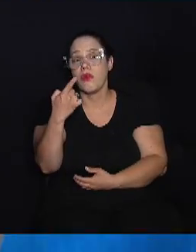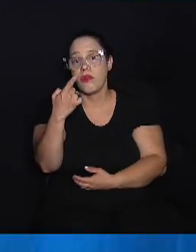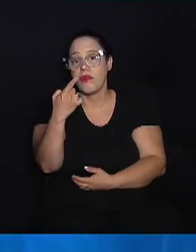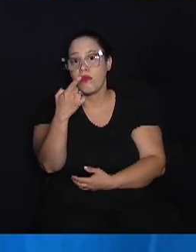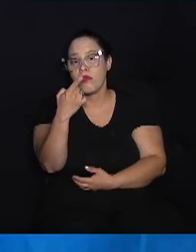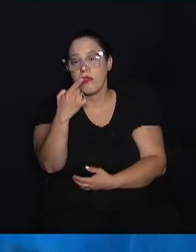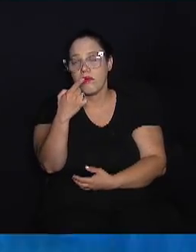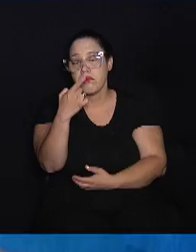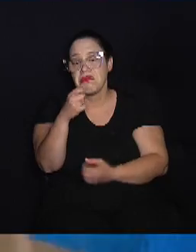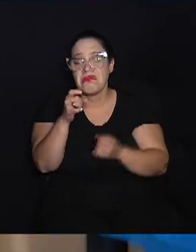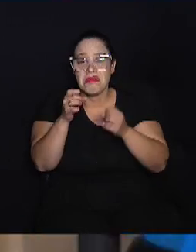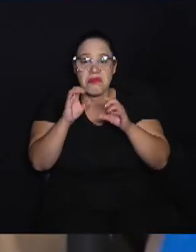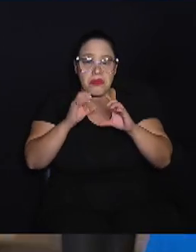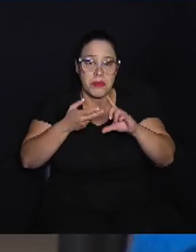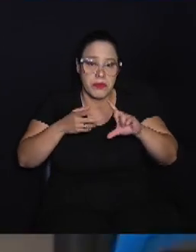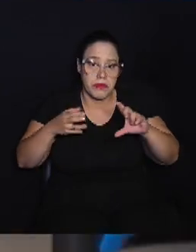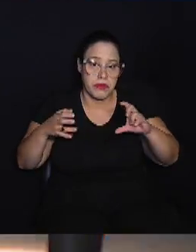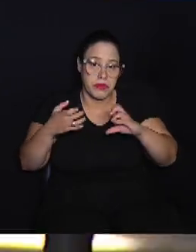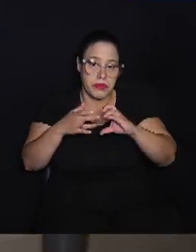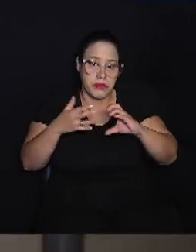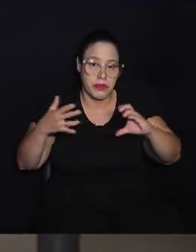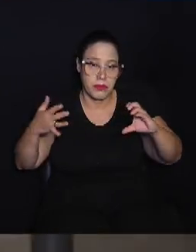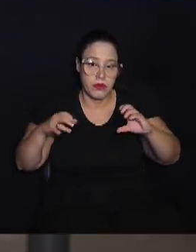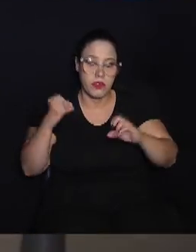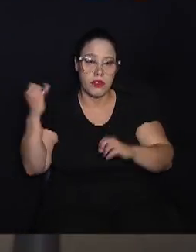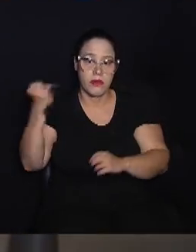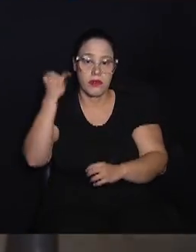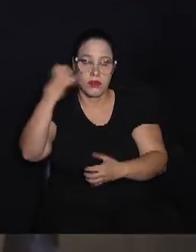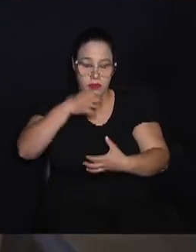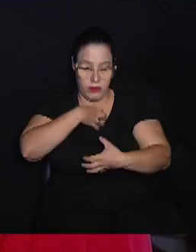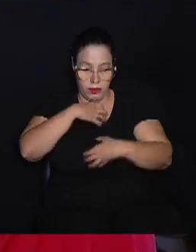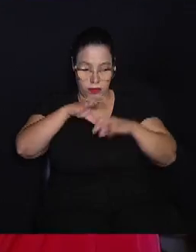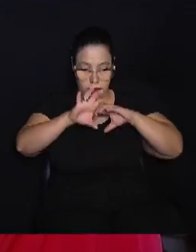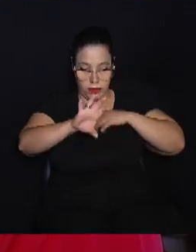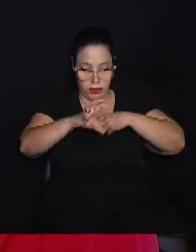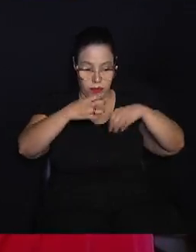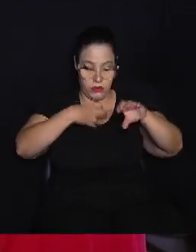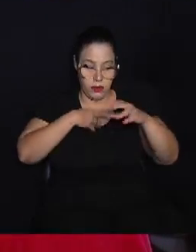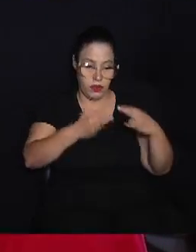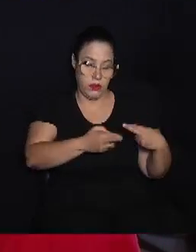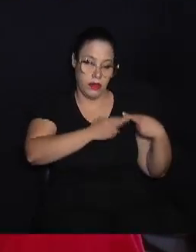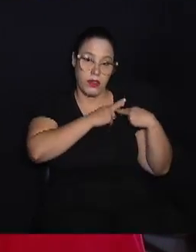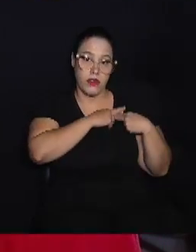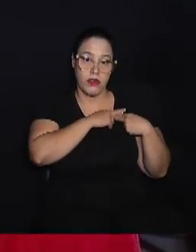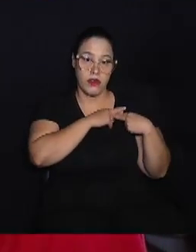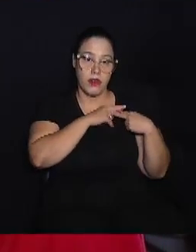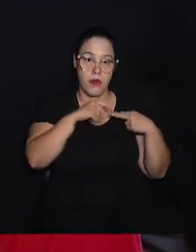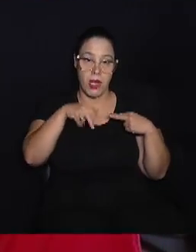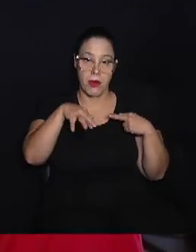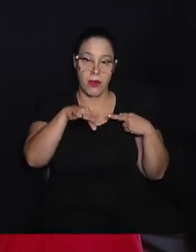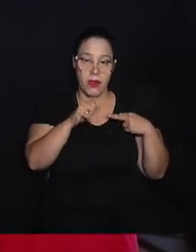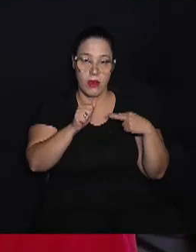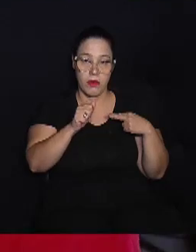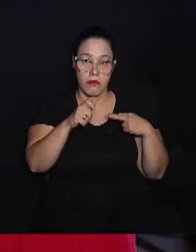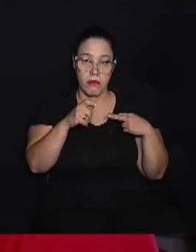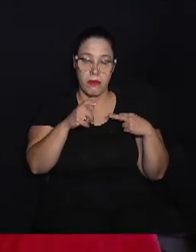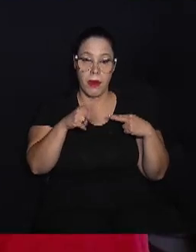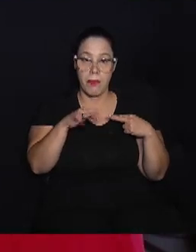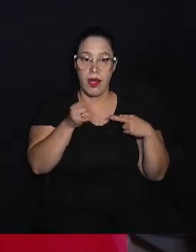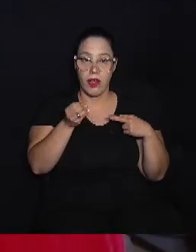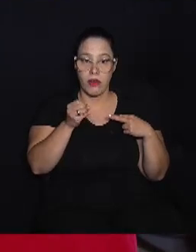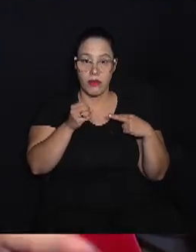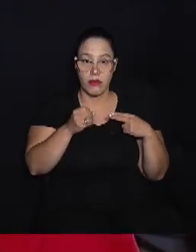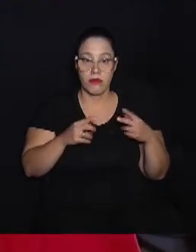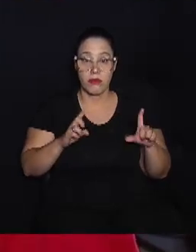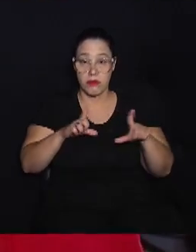desenvolvendo características sociais importantes, como a empatia e o respeito. Então, nós criamos uma máquina de papelão mesmo, e